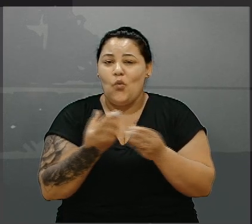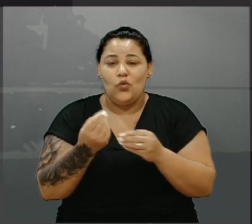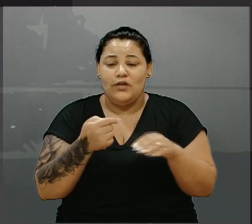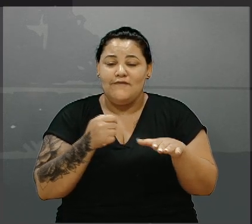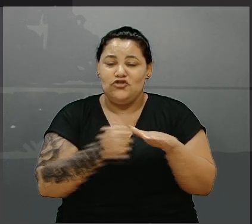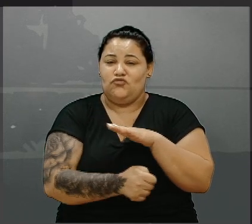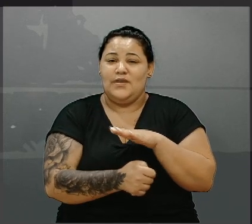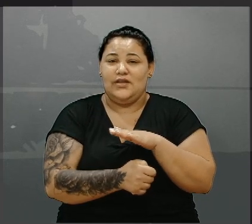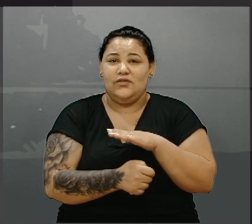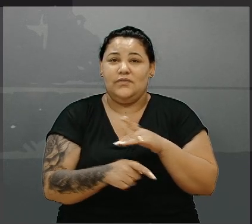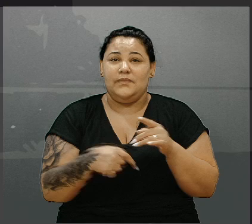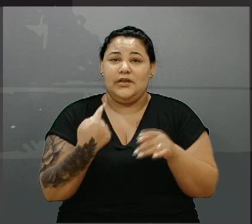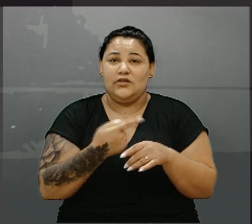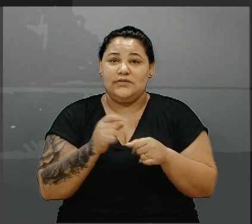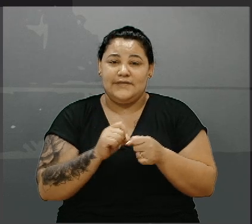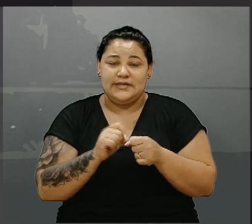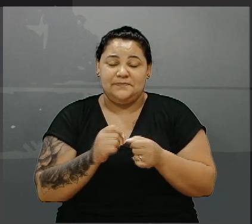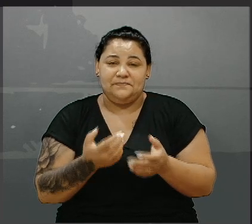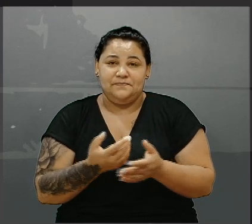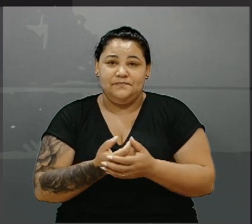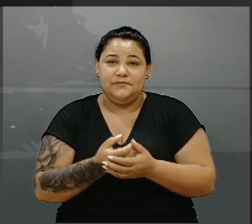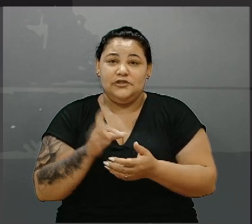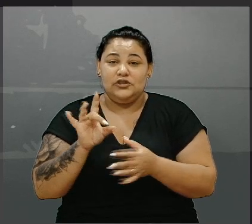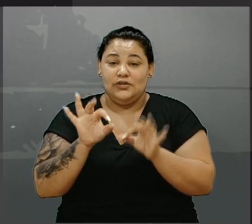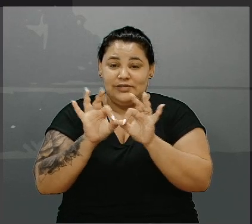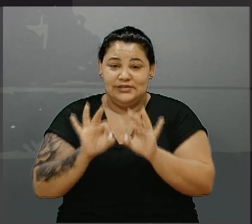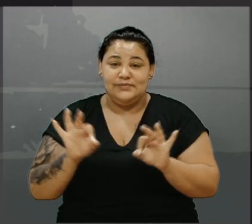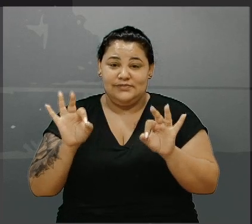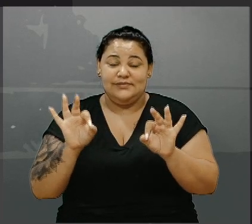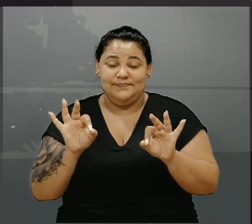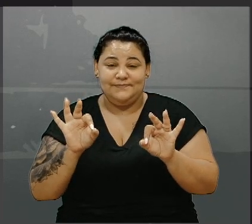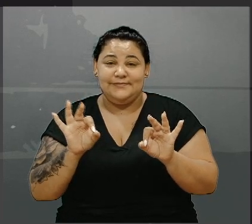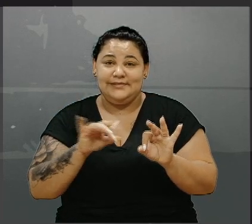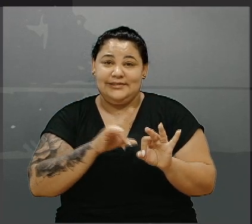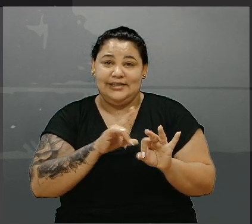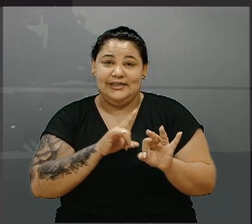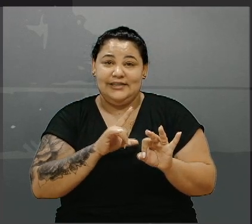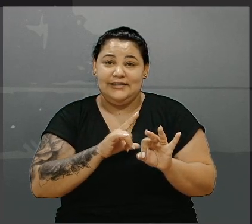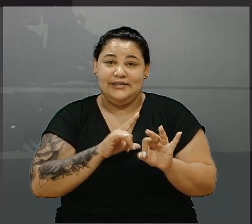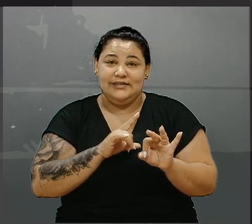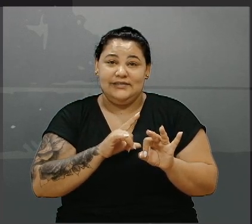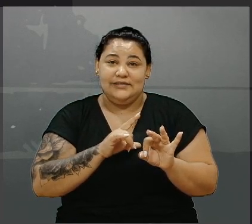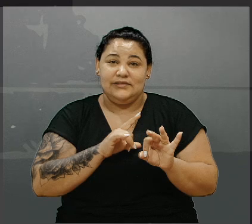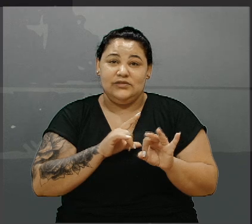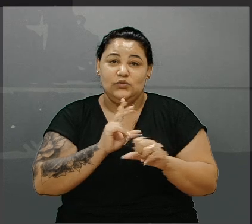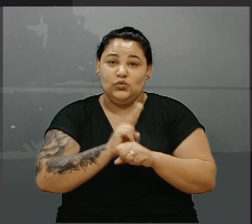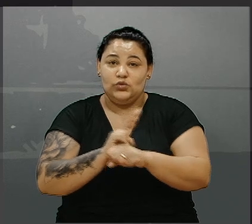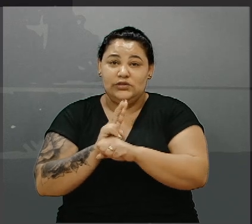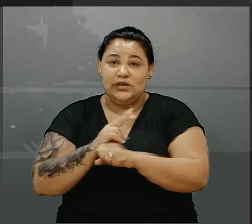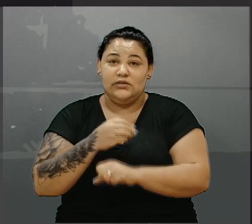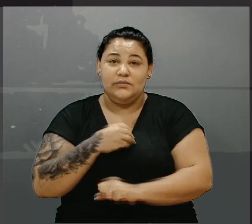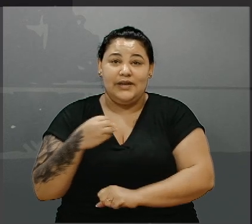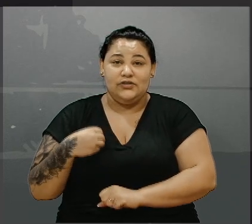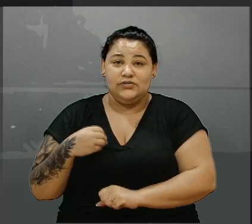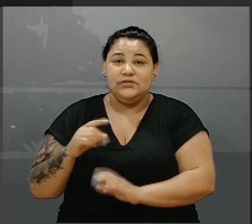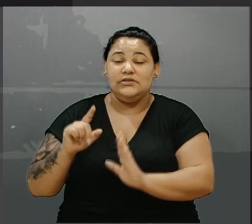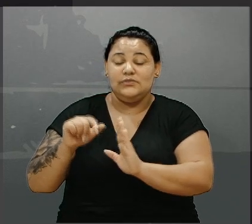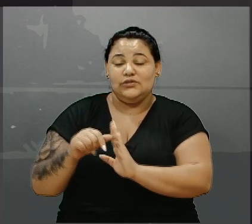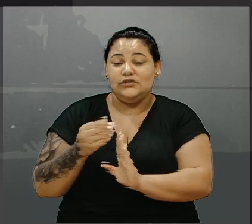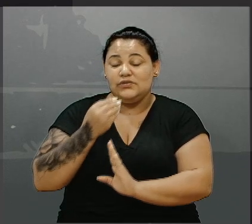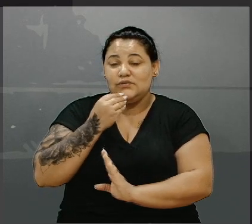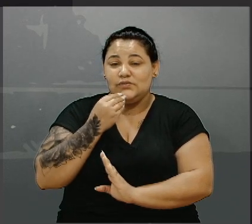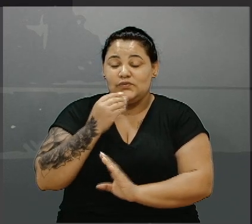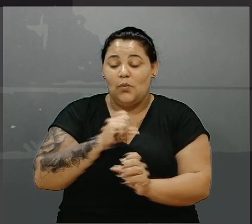para que a gente faça, simplesmente que a gente tenha essa orientação e esse cuidado médico e depois, obviamente, a gente